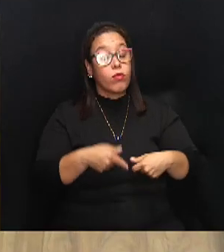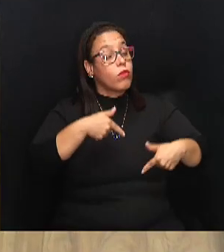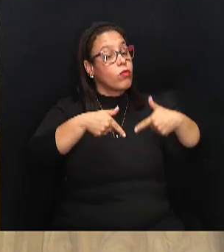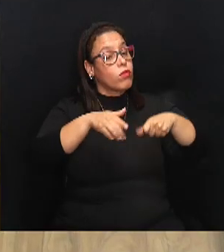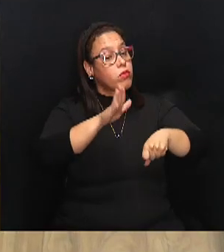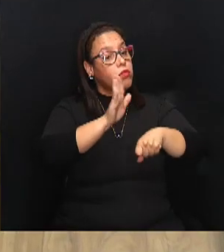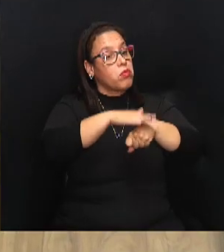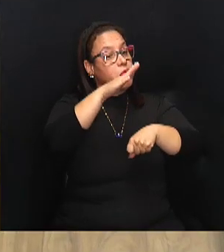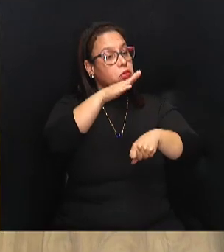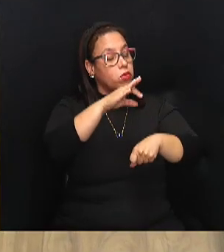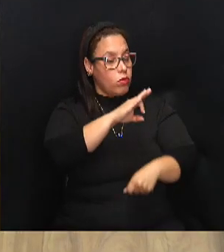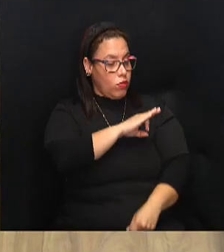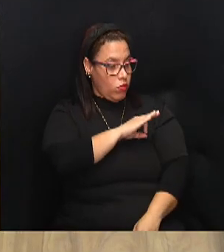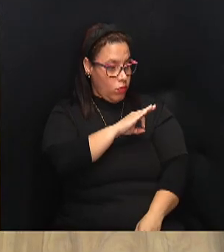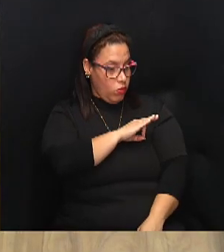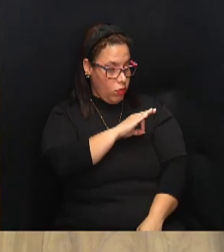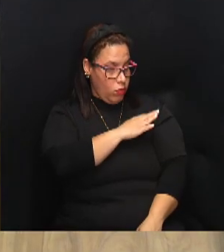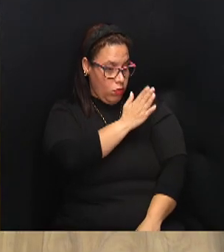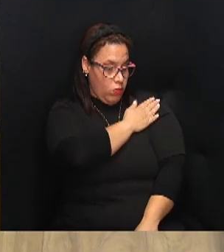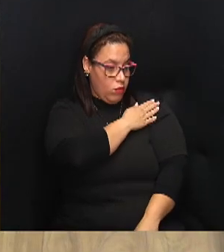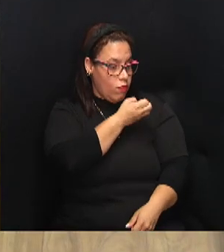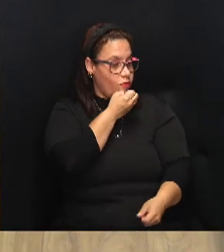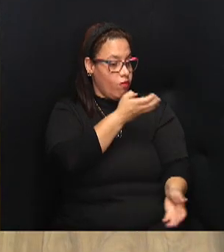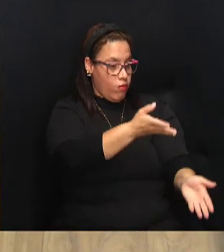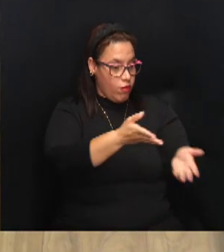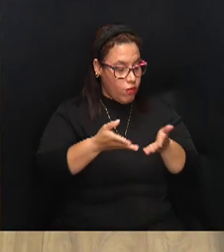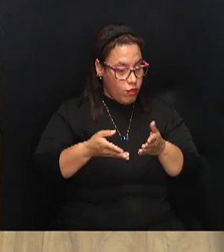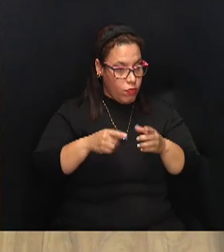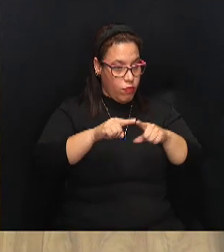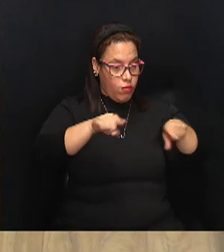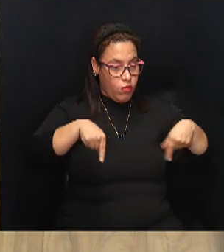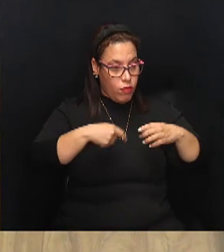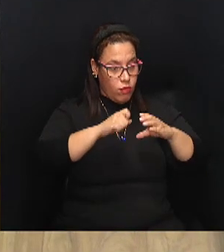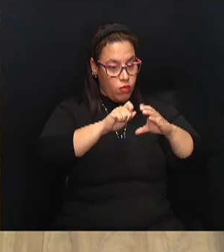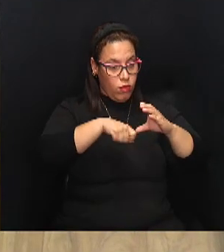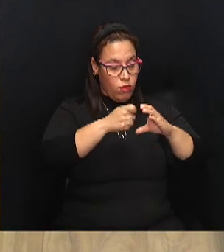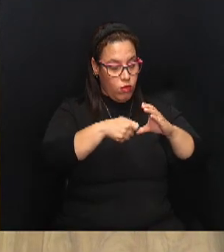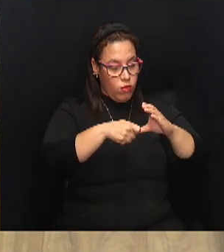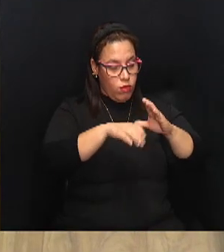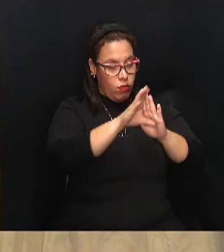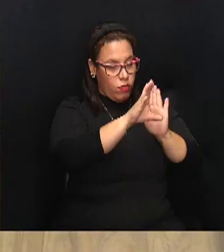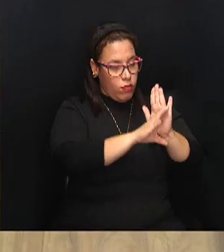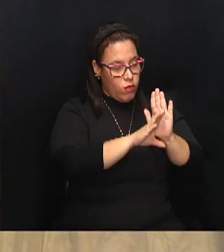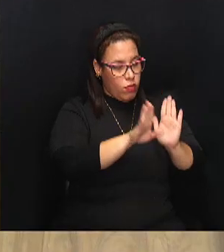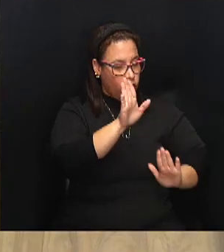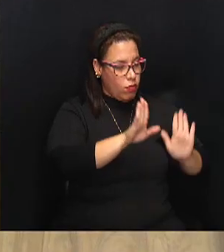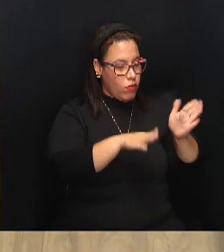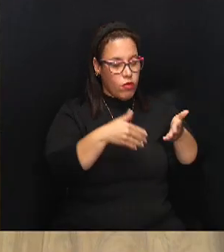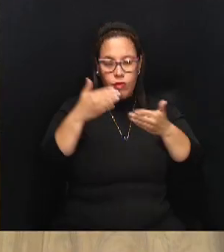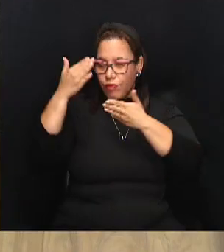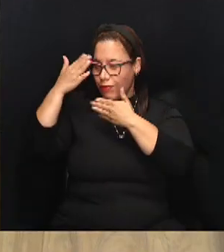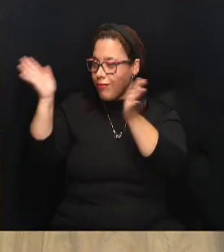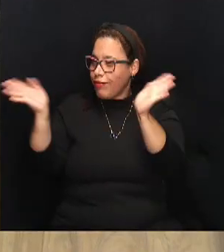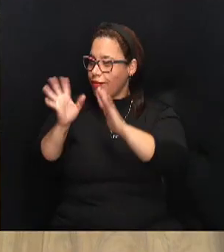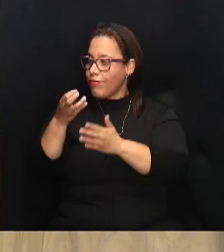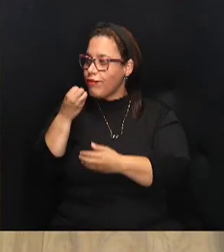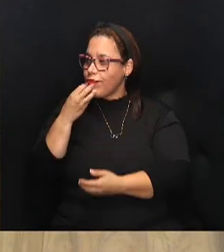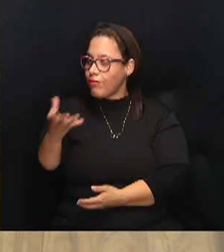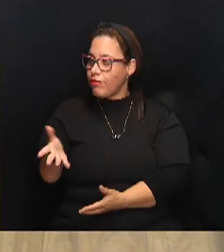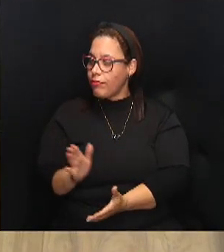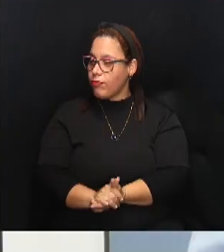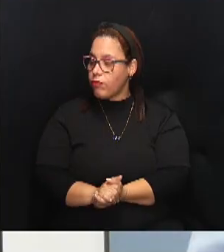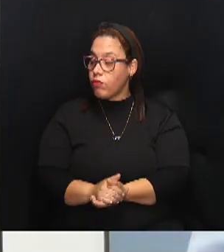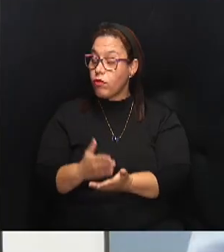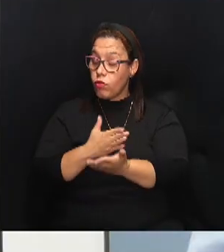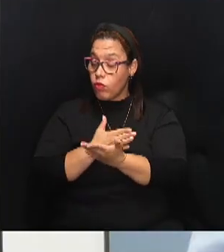extra dos policiais militares? Seja bem-vindo ao programa Questão de Ordem. Olá, muito obrigado pelo convite. Olha, a demanda ela